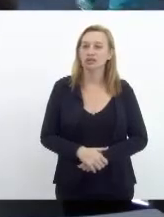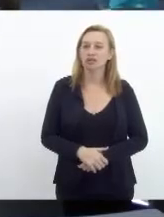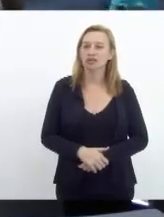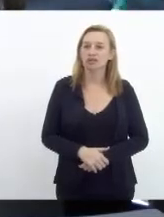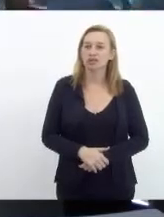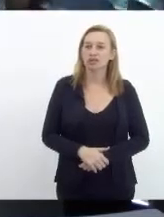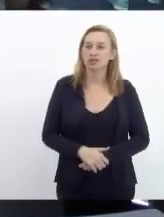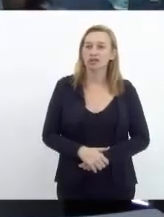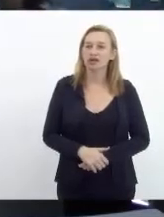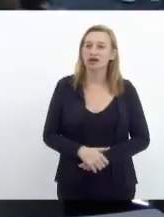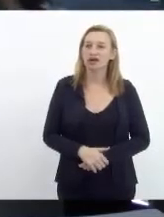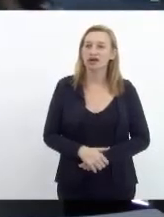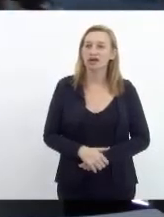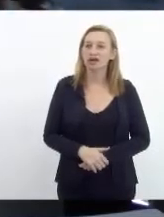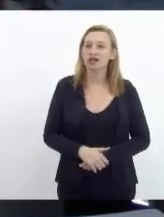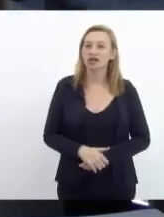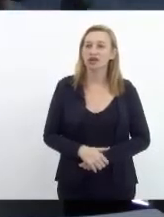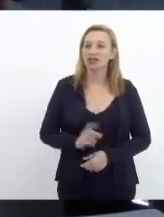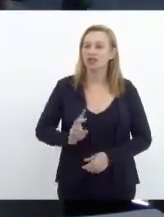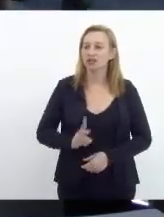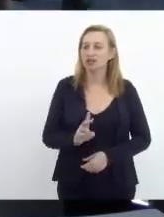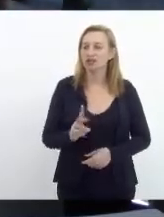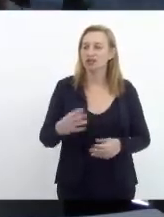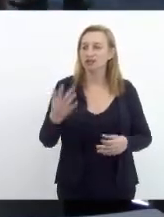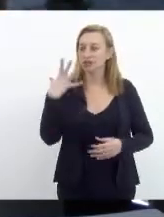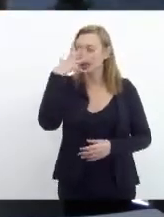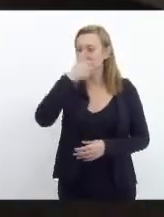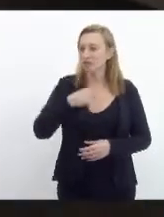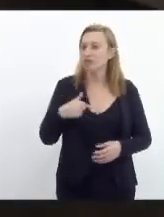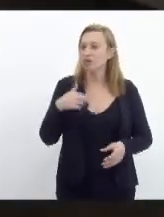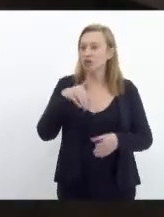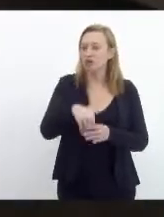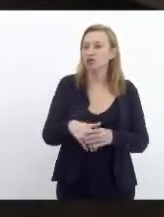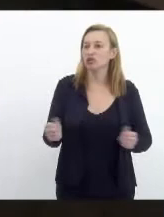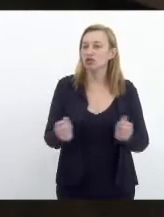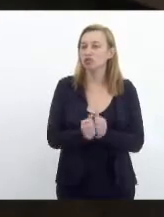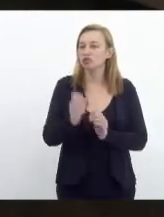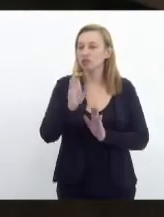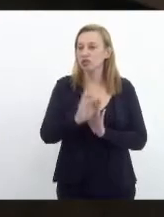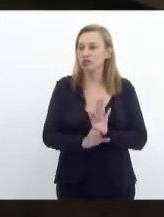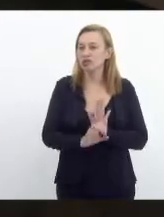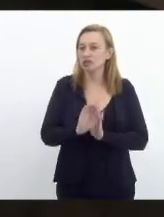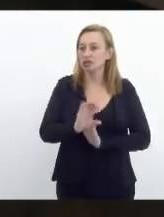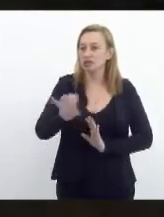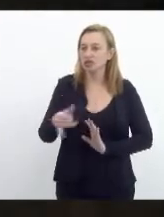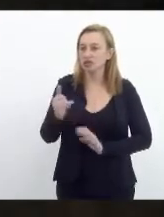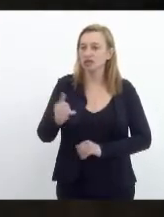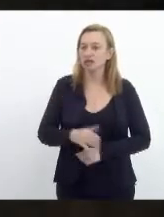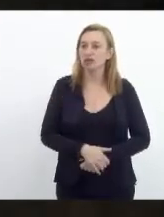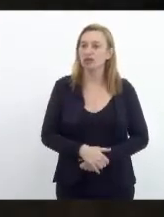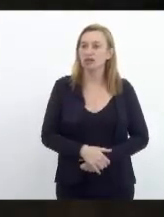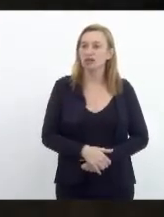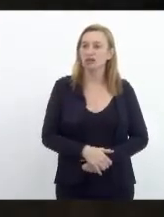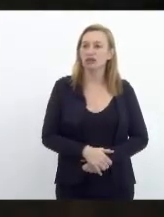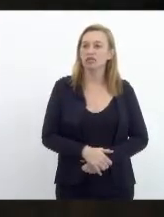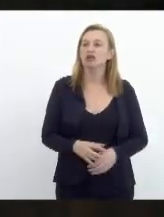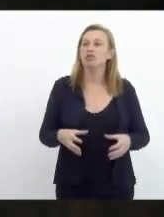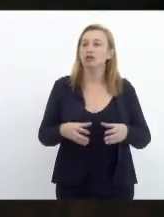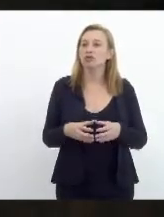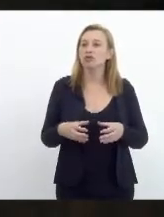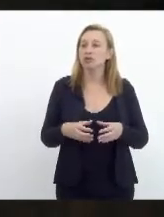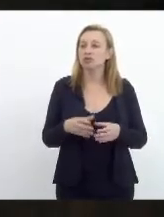Sempre elegante. Meu voto é favorável com as emendas da CCJ. Obrigado. Pela Comissão de